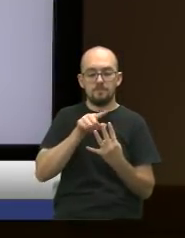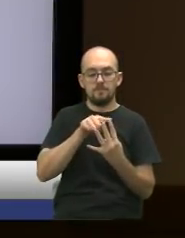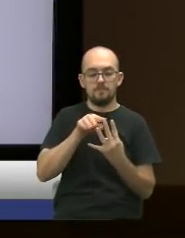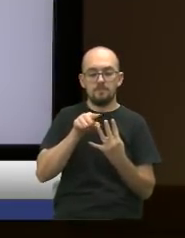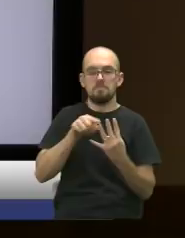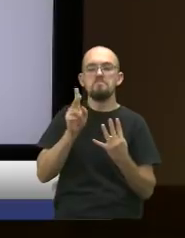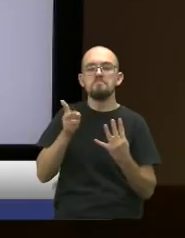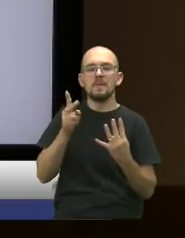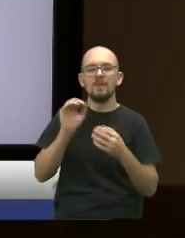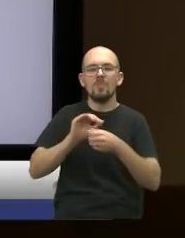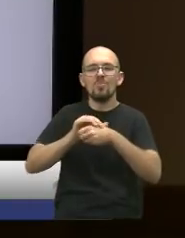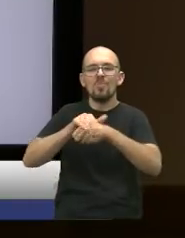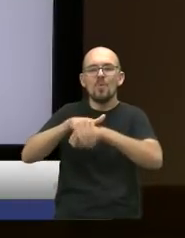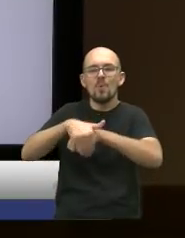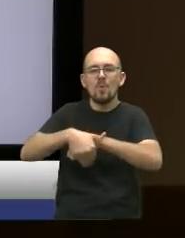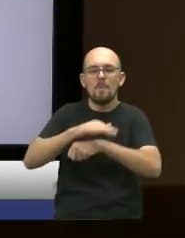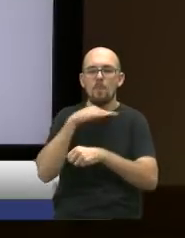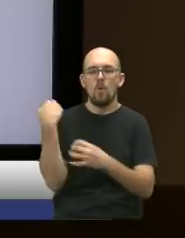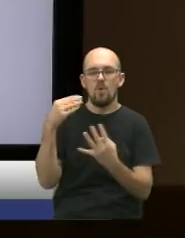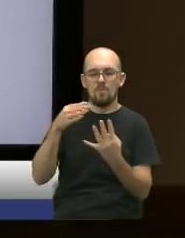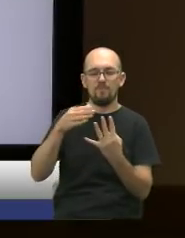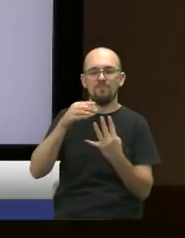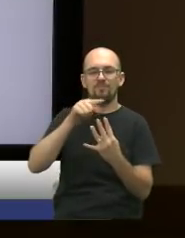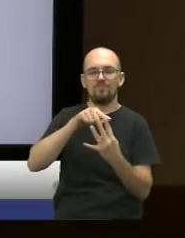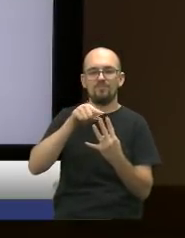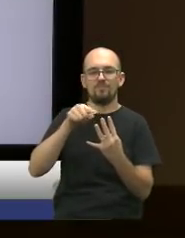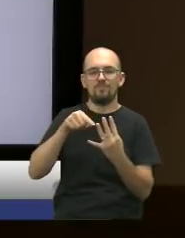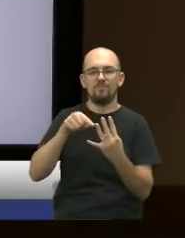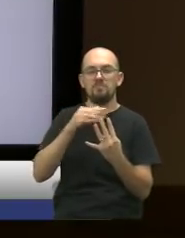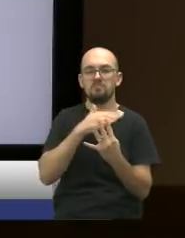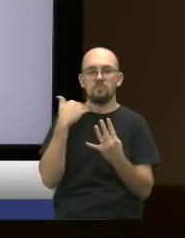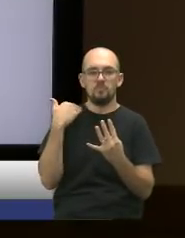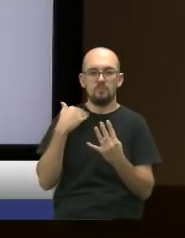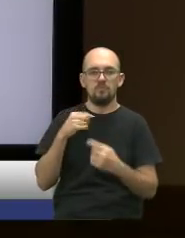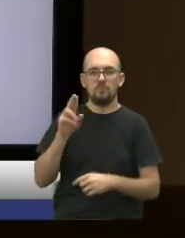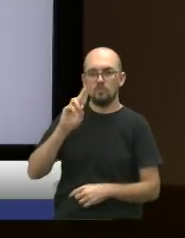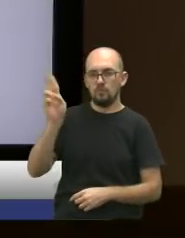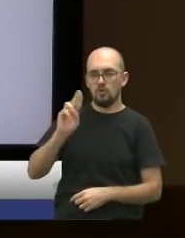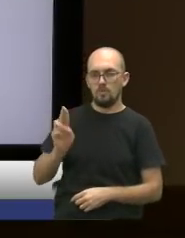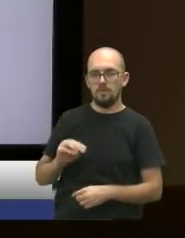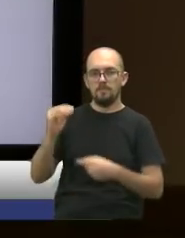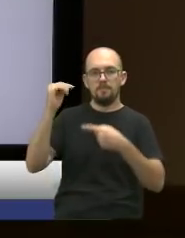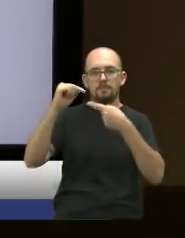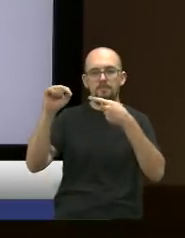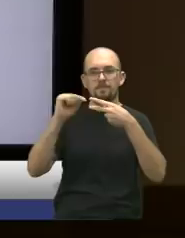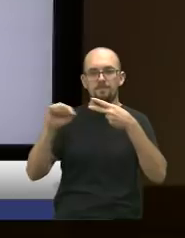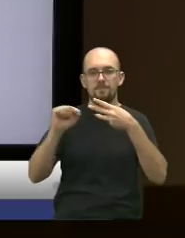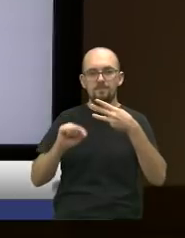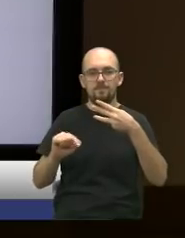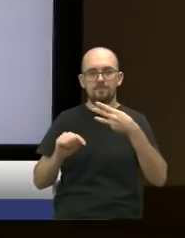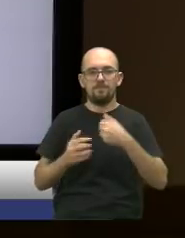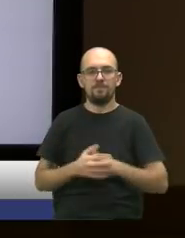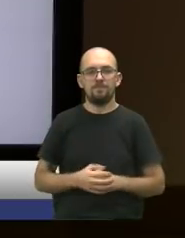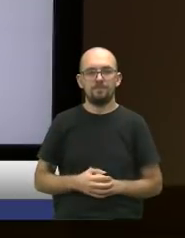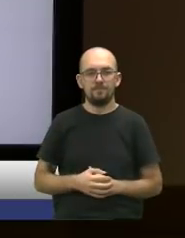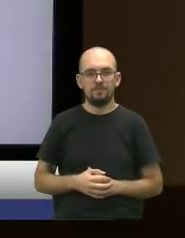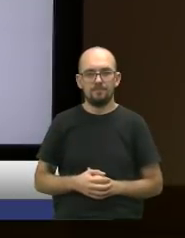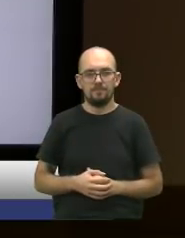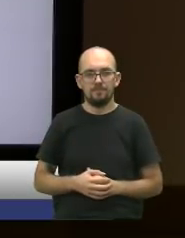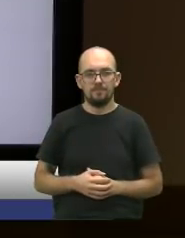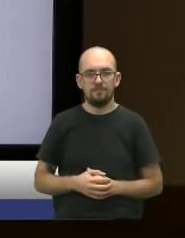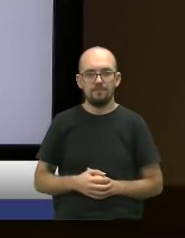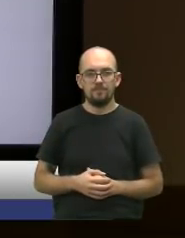noite. Daquela ocasião, 3 morreram na mesma noite: Mário de Martins de Almeida, de São Manuel, Euclides